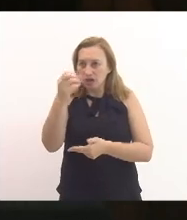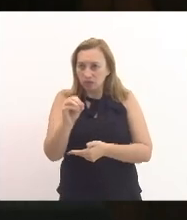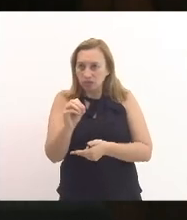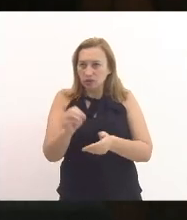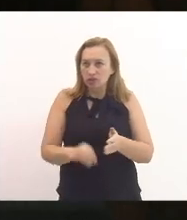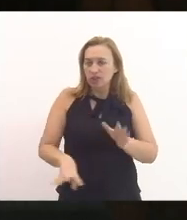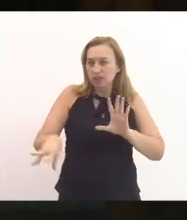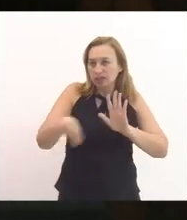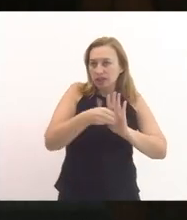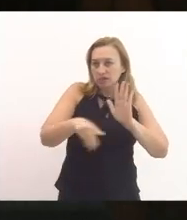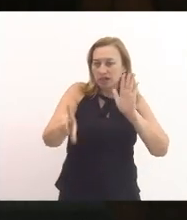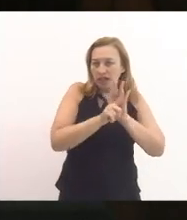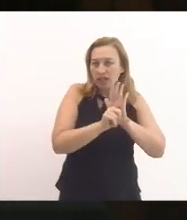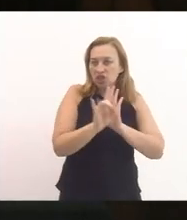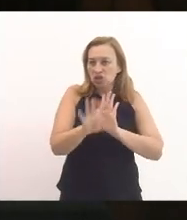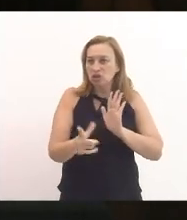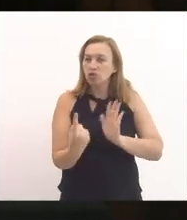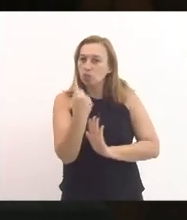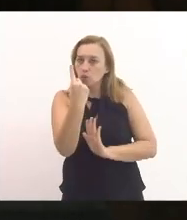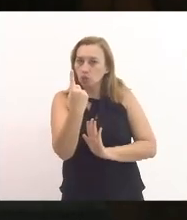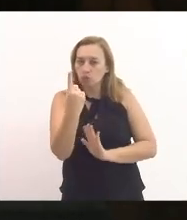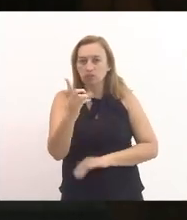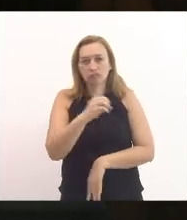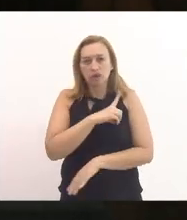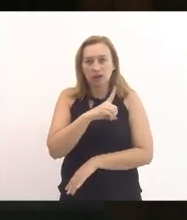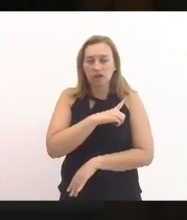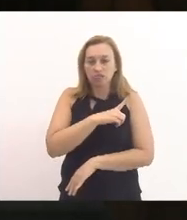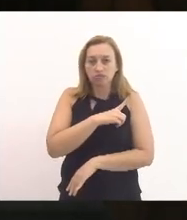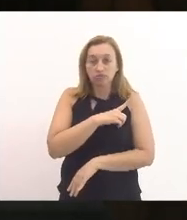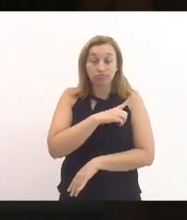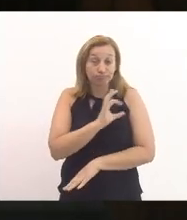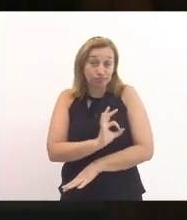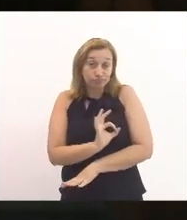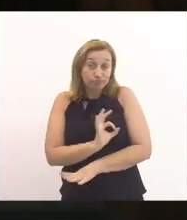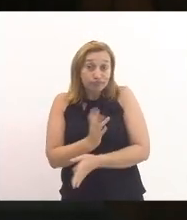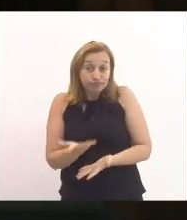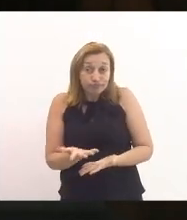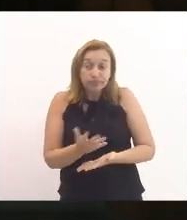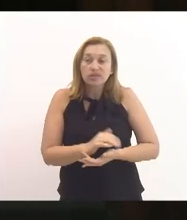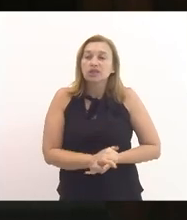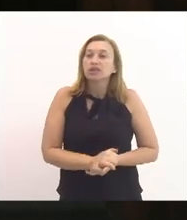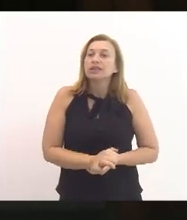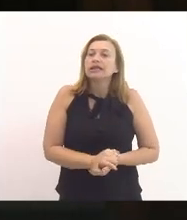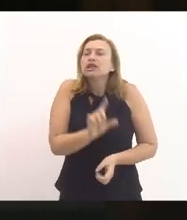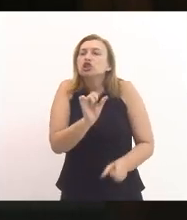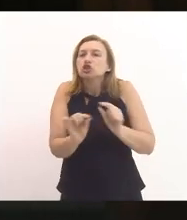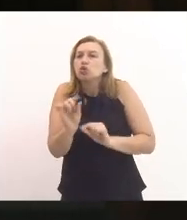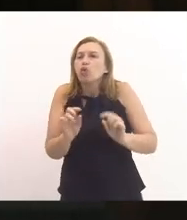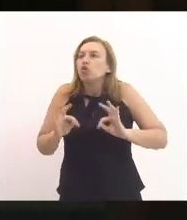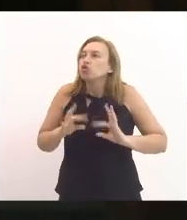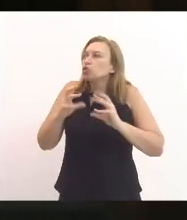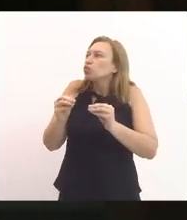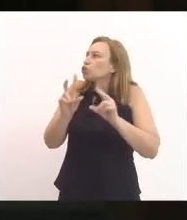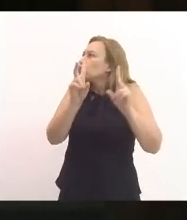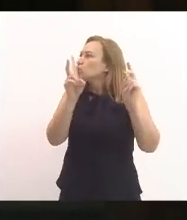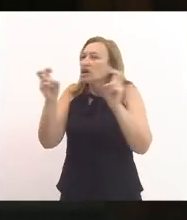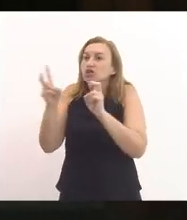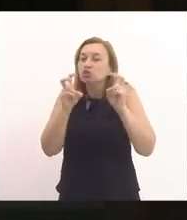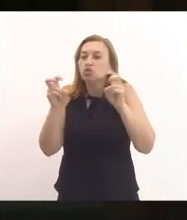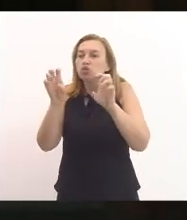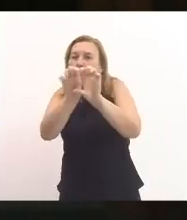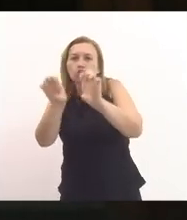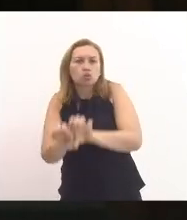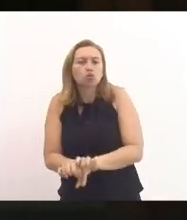3586 nós temos apenas um é o delegado de polícia que é que decide todas as questões